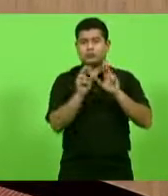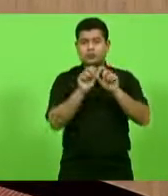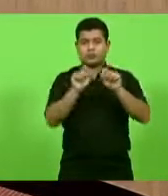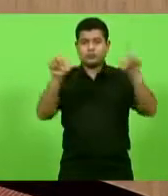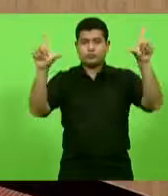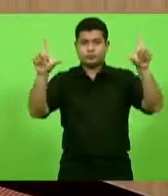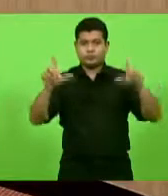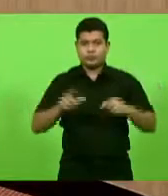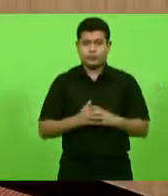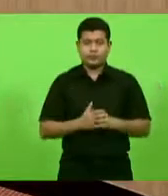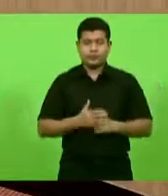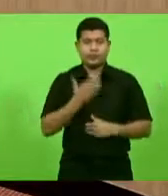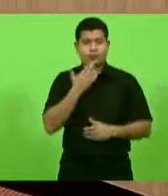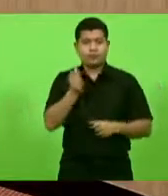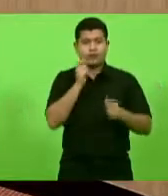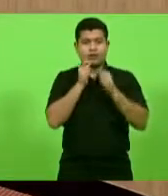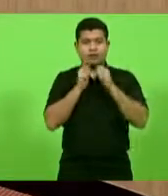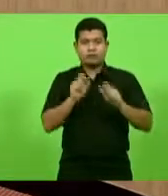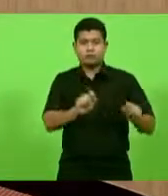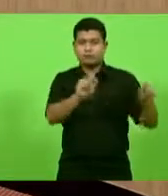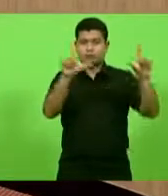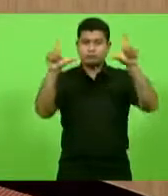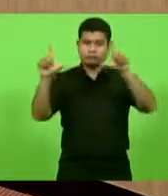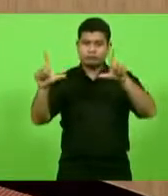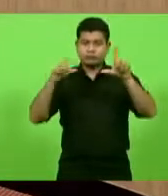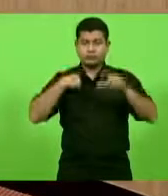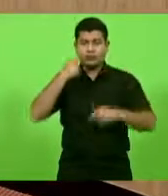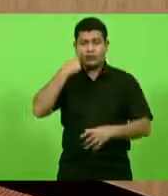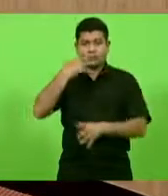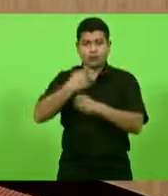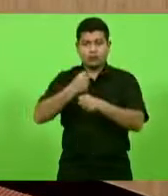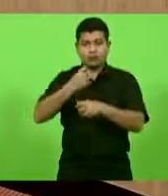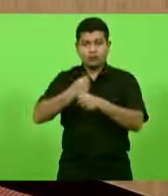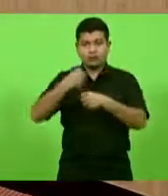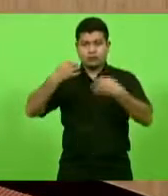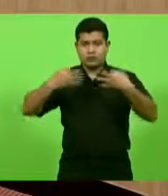Peço assessoria para que abra o painel para verificação de quórum.